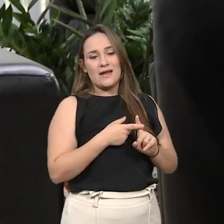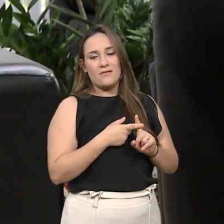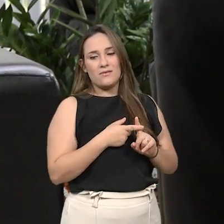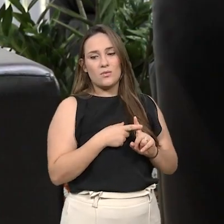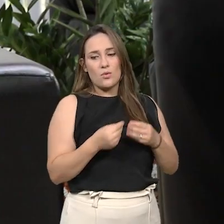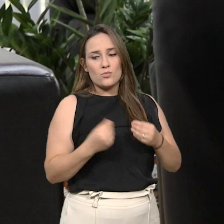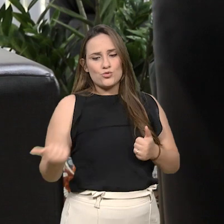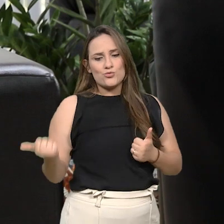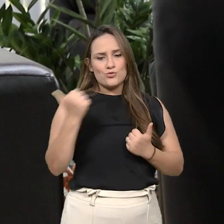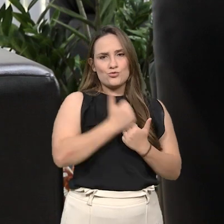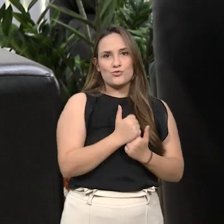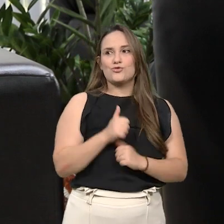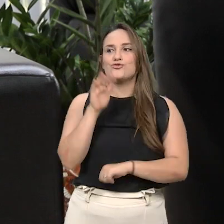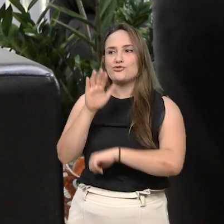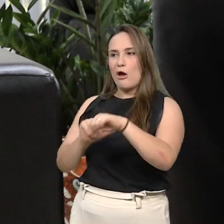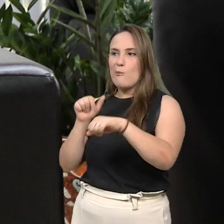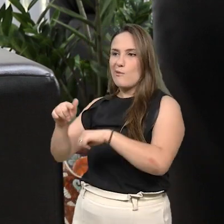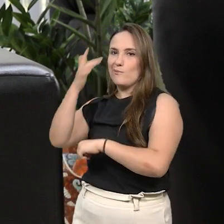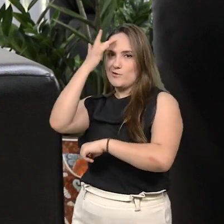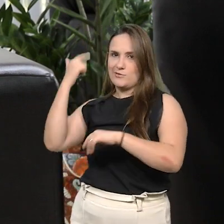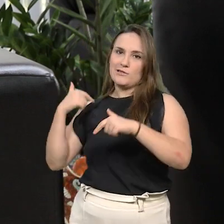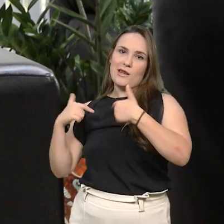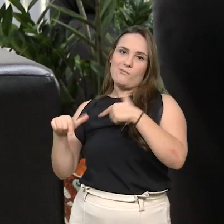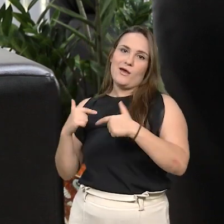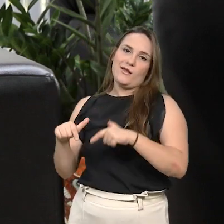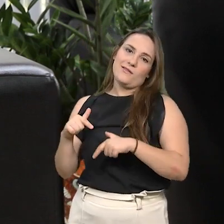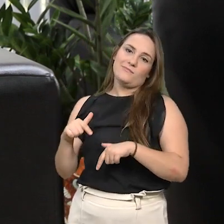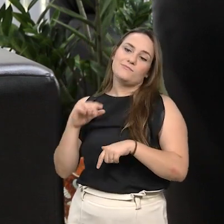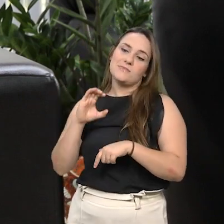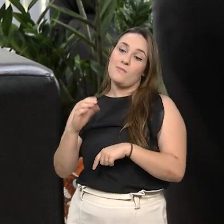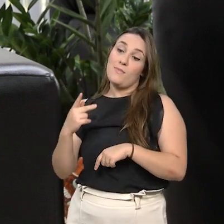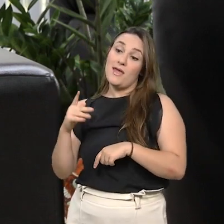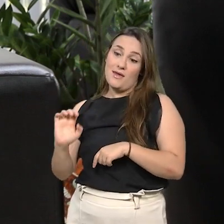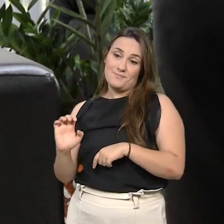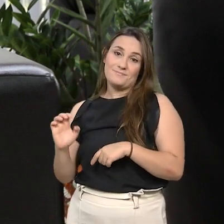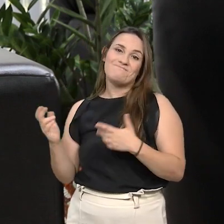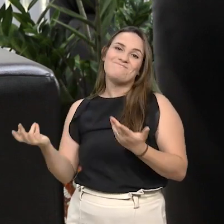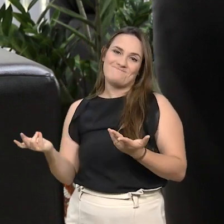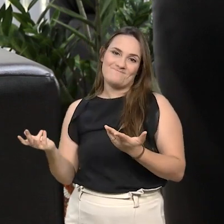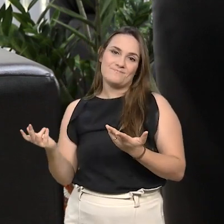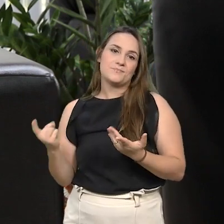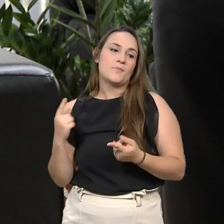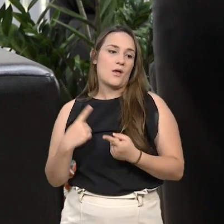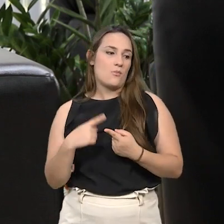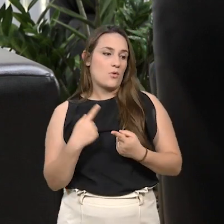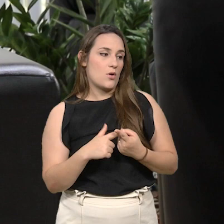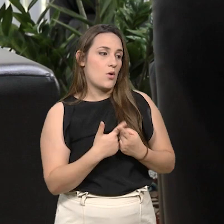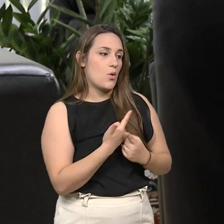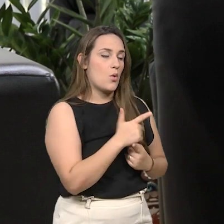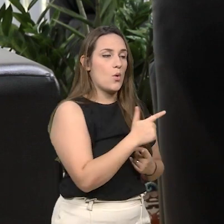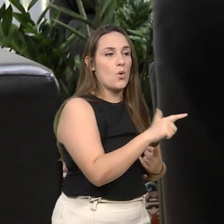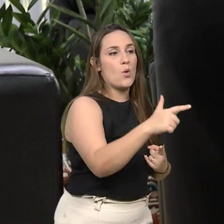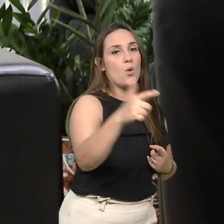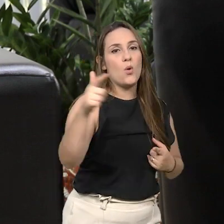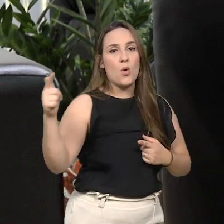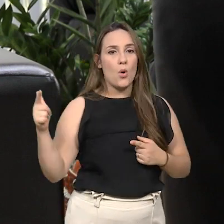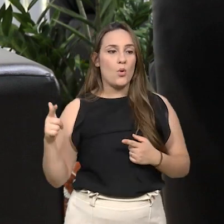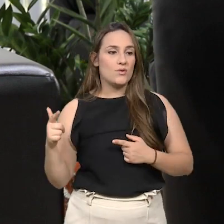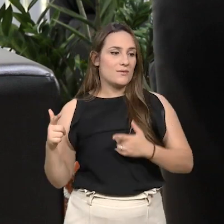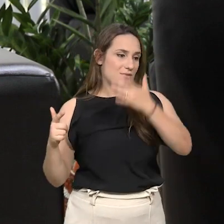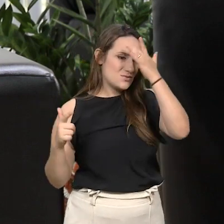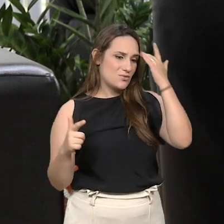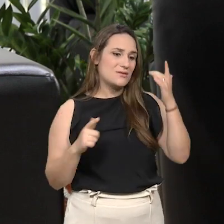para substituir aquele que está de licença maternidade. Por quê? Porque como o número de pessoas nos outros setores